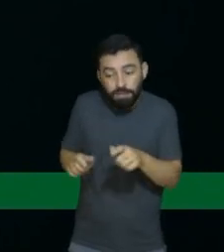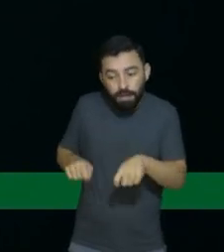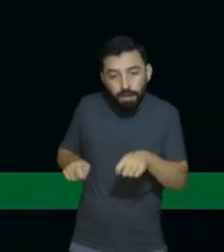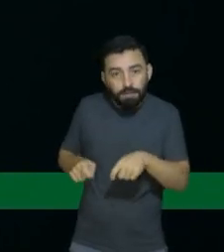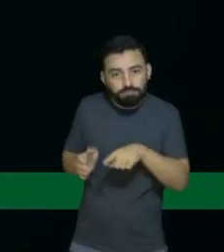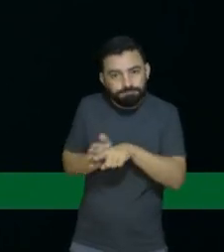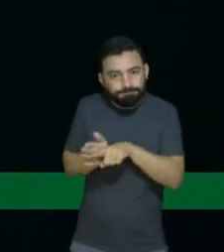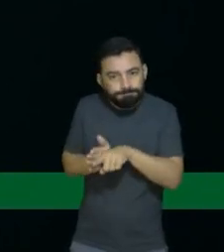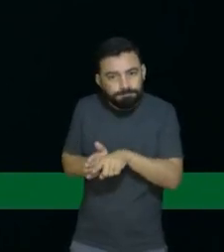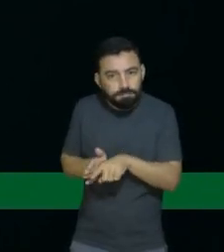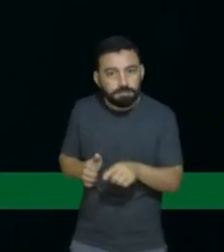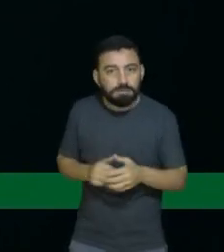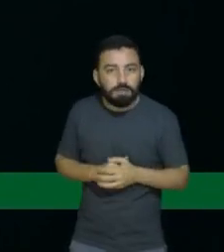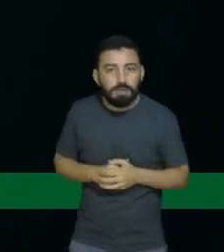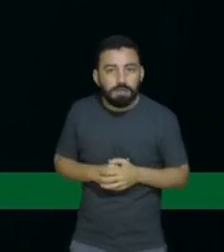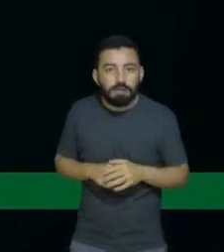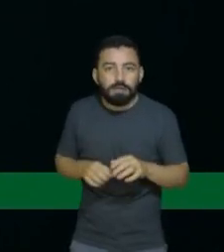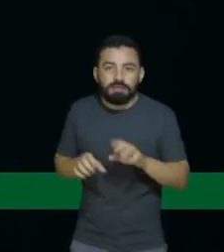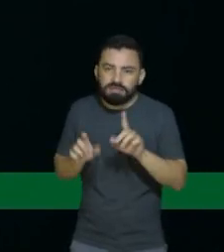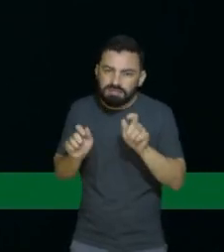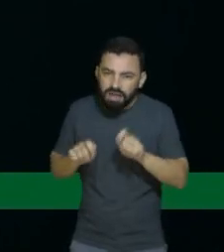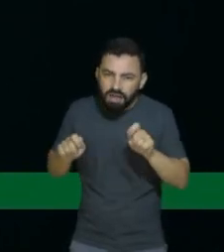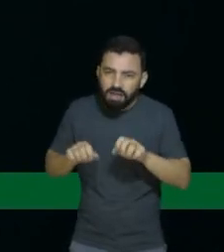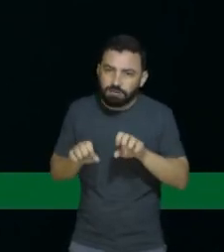diálise se formar